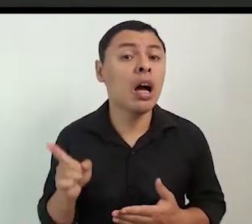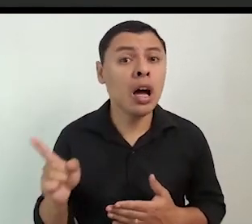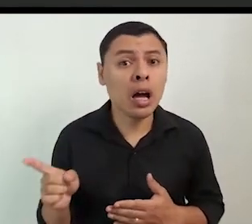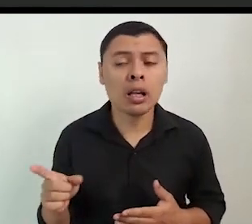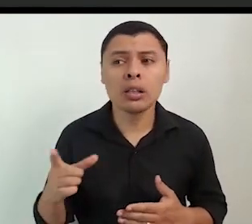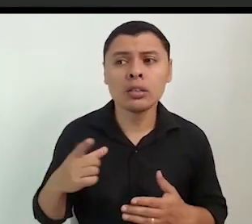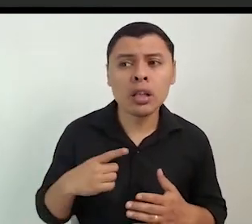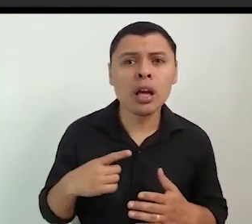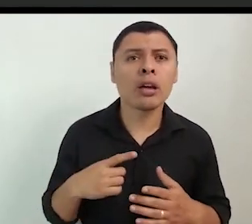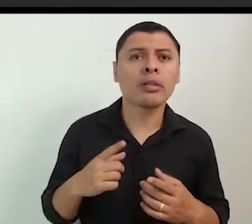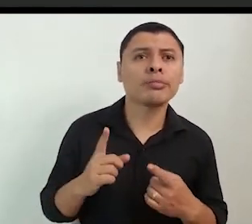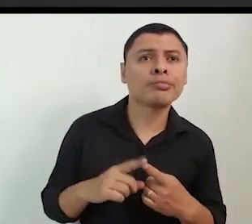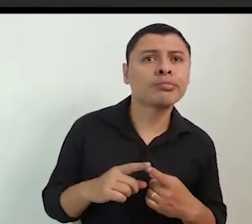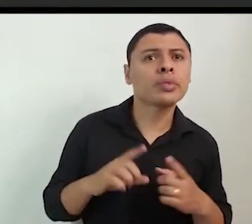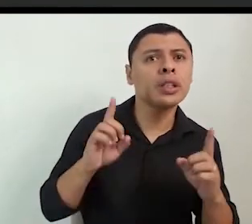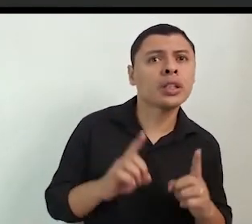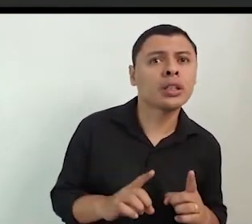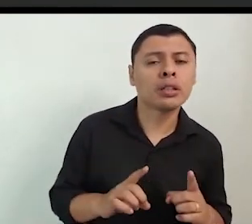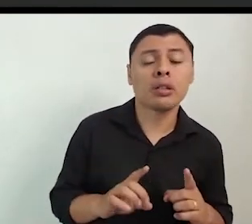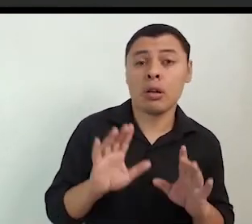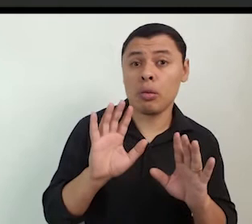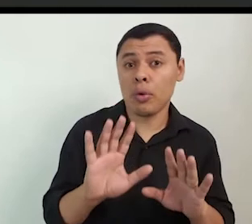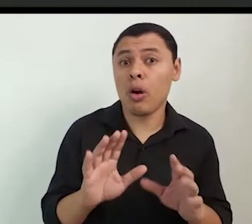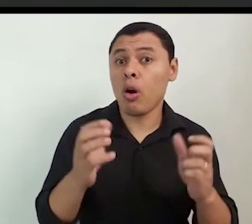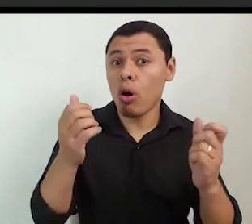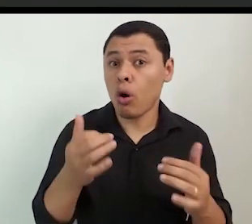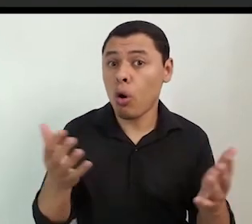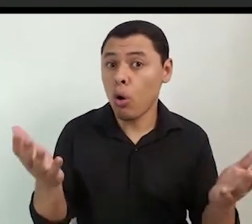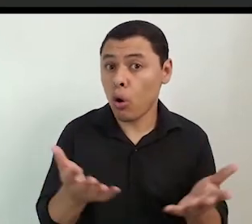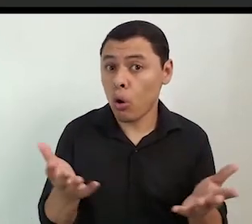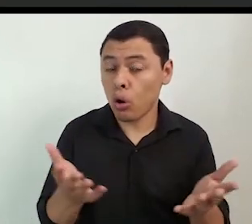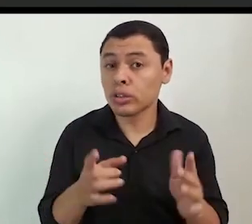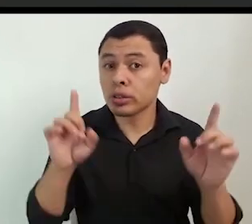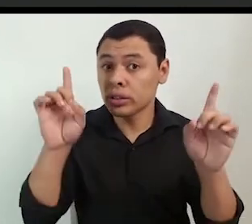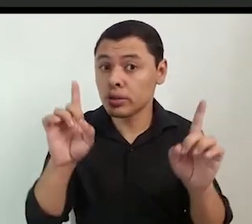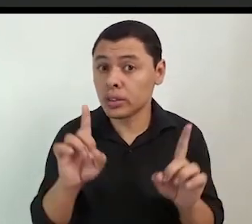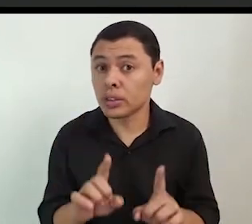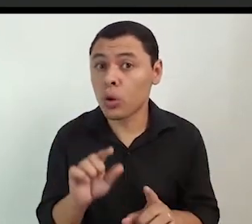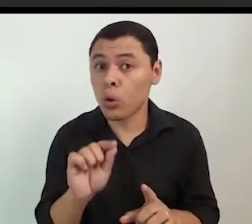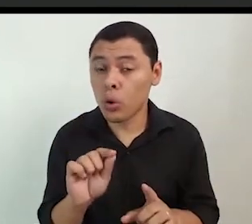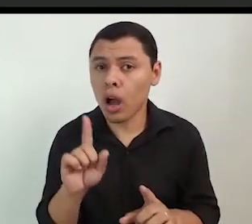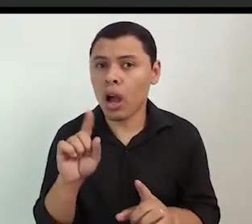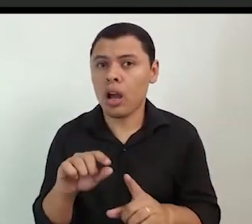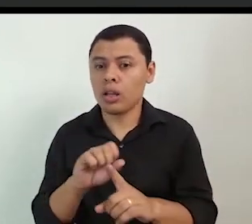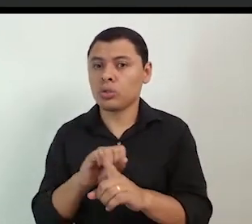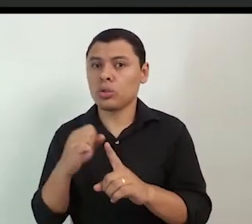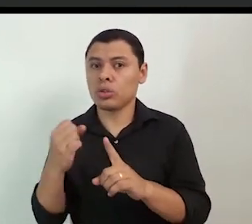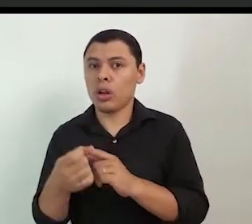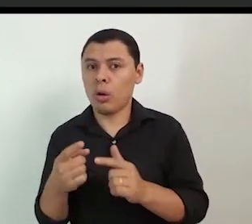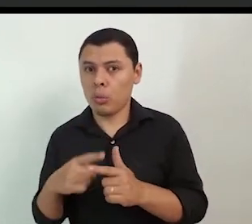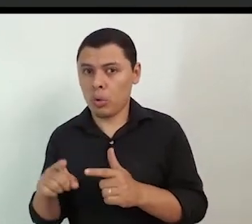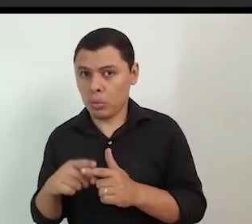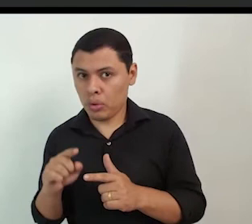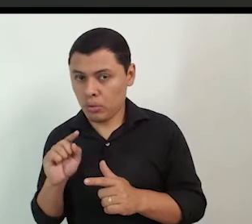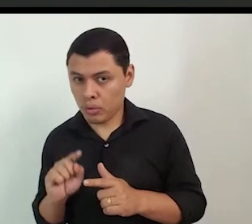mais, porque veja, hoje a deficiência ela é tratada do ponto de vista social, então a